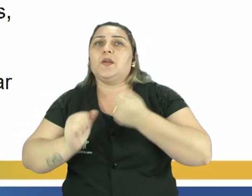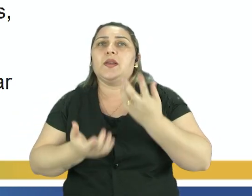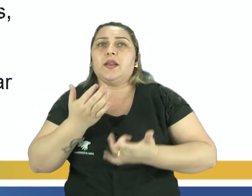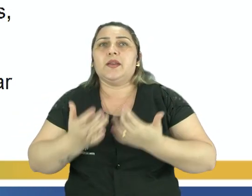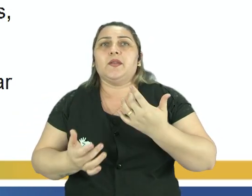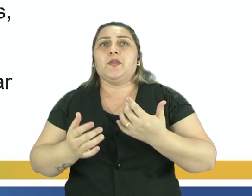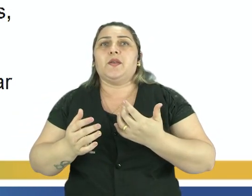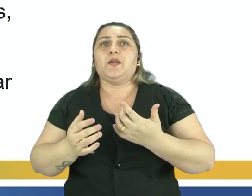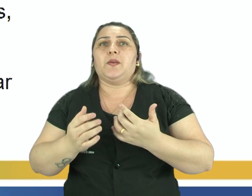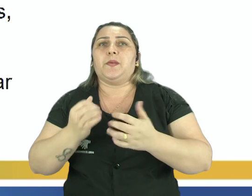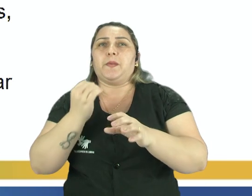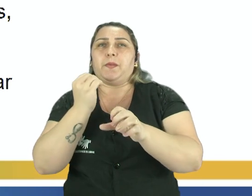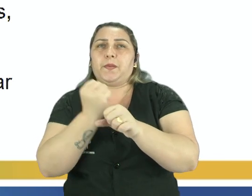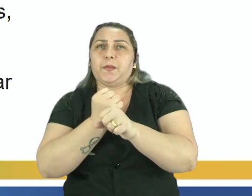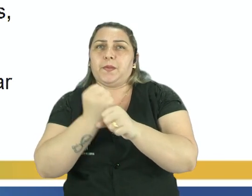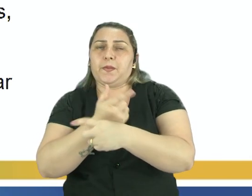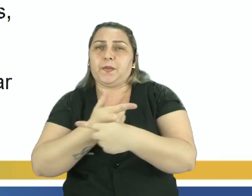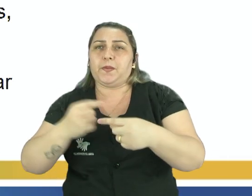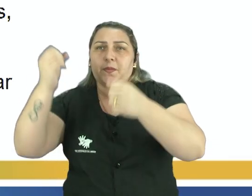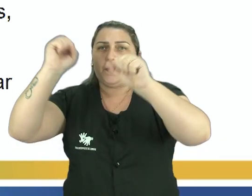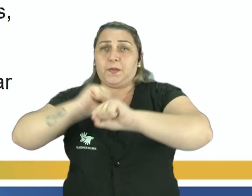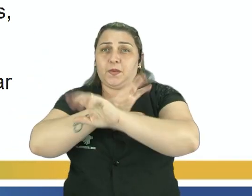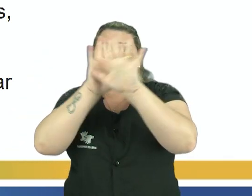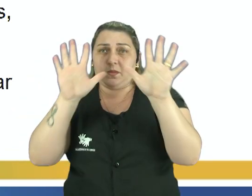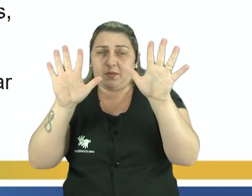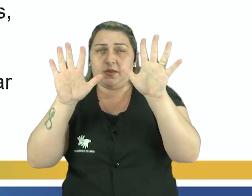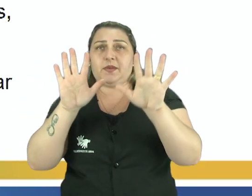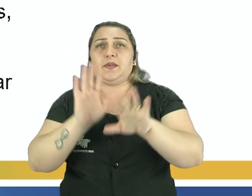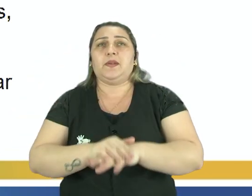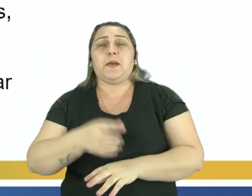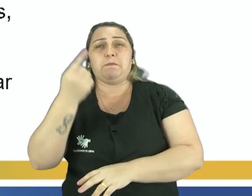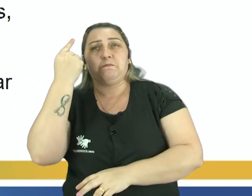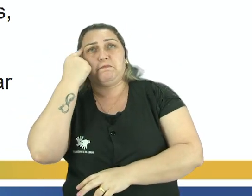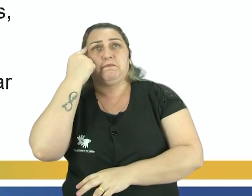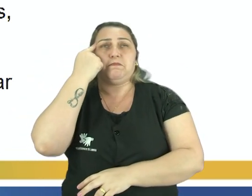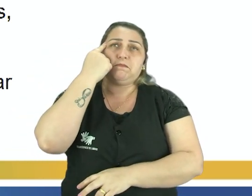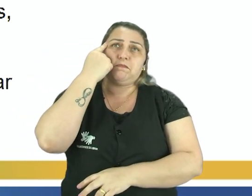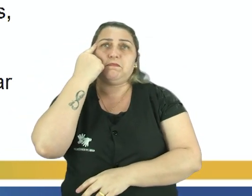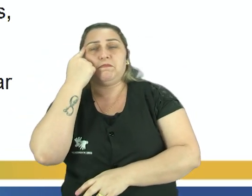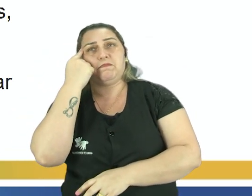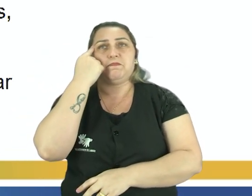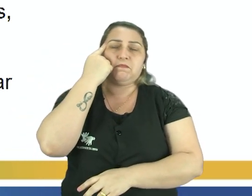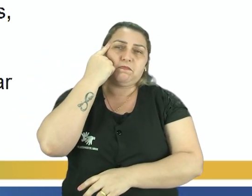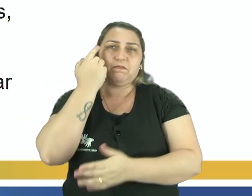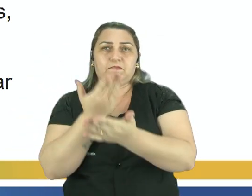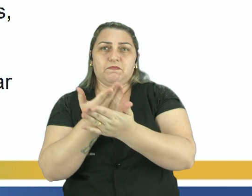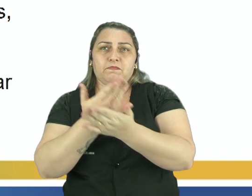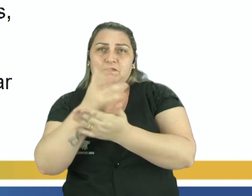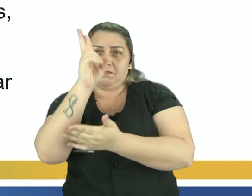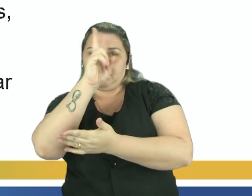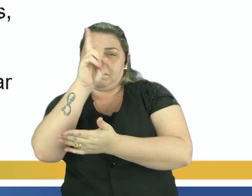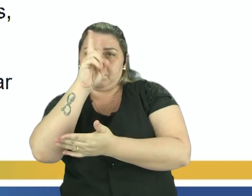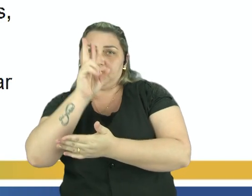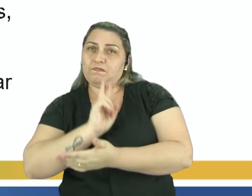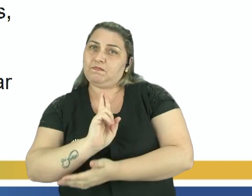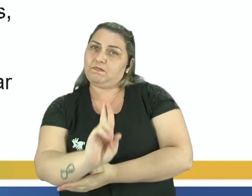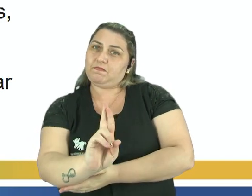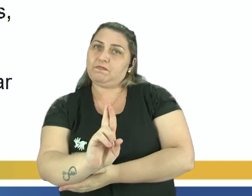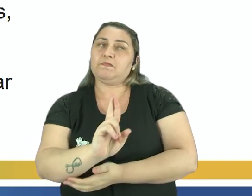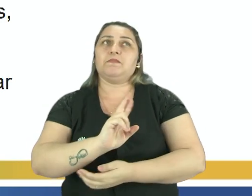alimentos, fundir os objetos e iluminar. Então, pensem bem aí, lembrem da aula, né? E